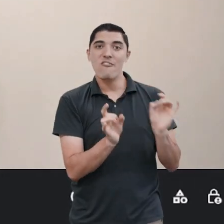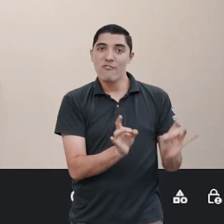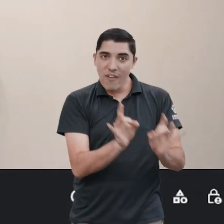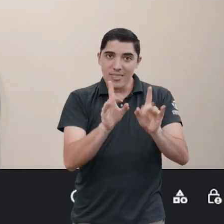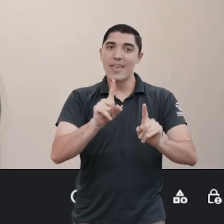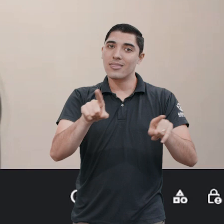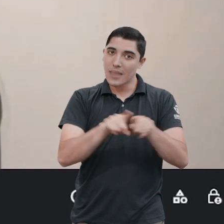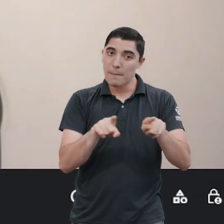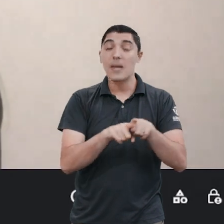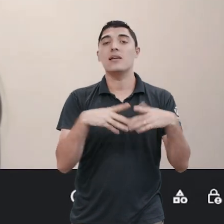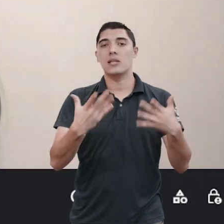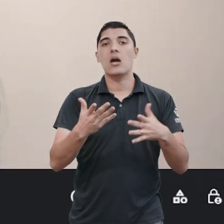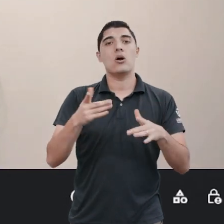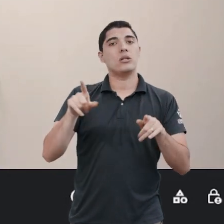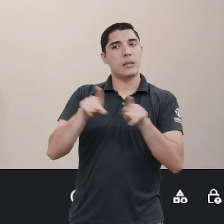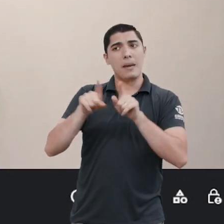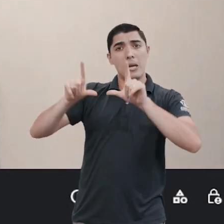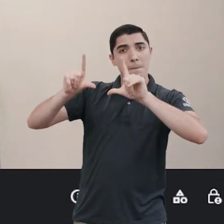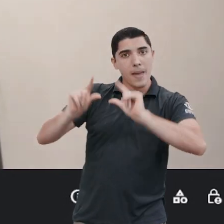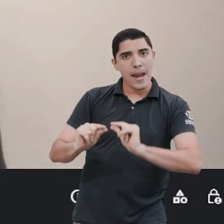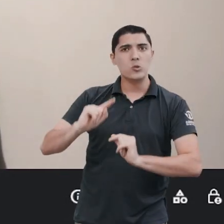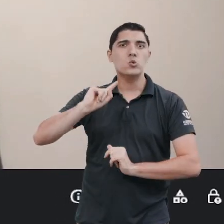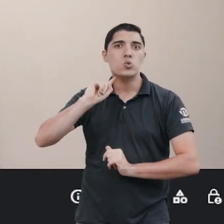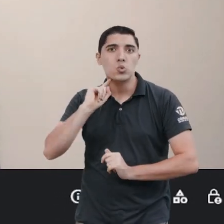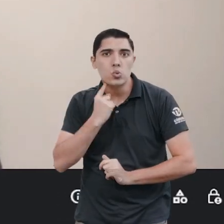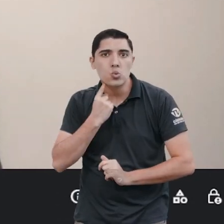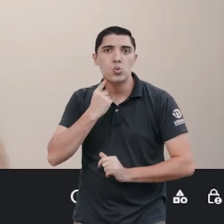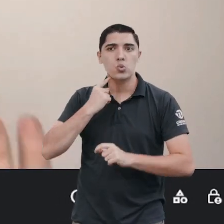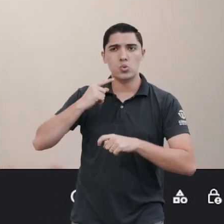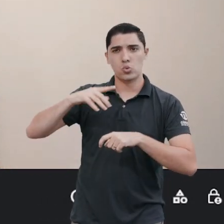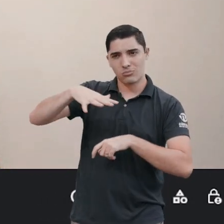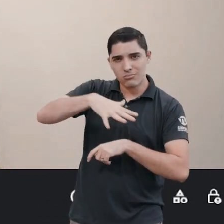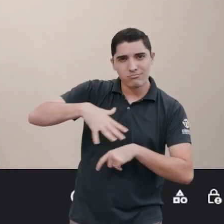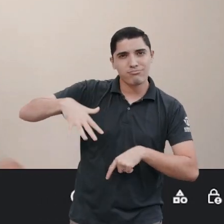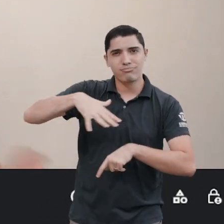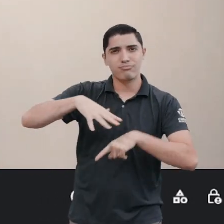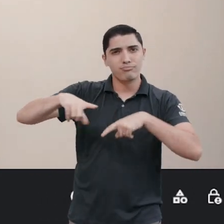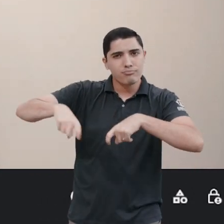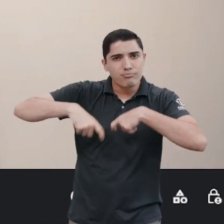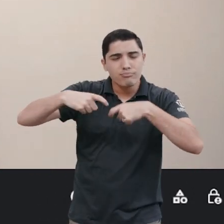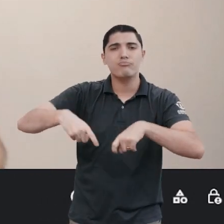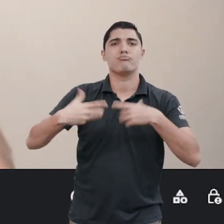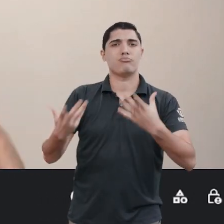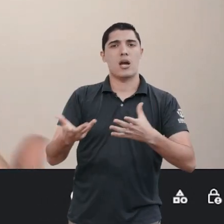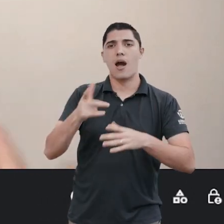Isso diminui o êxodo rural e criou todo